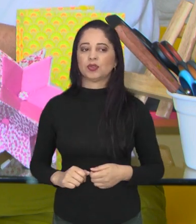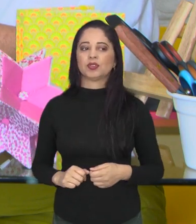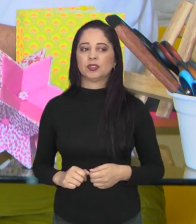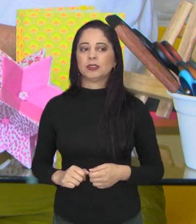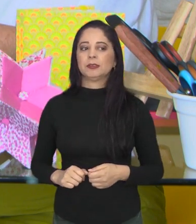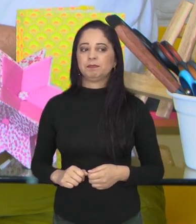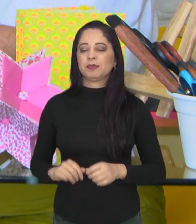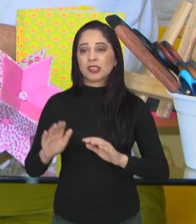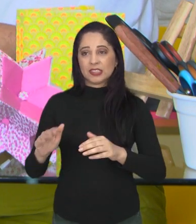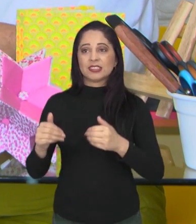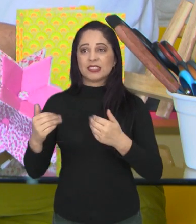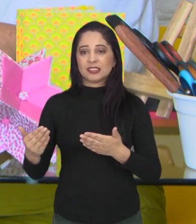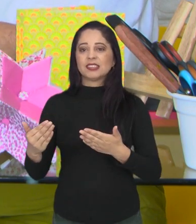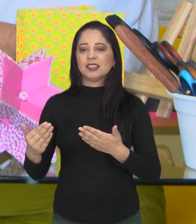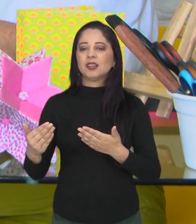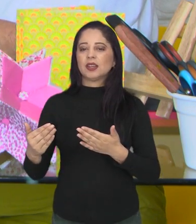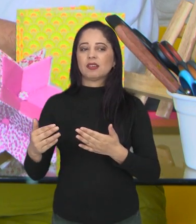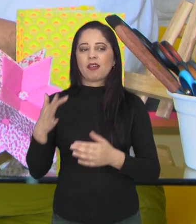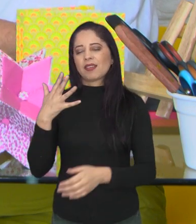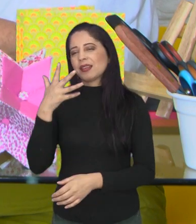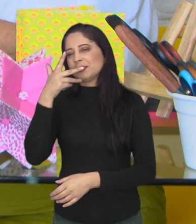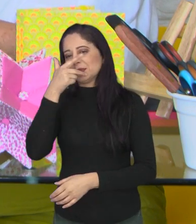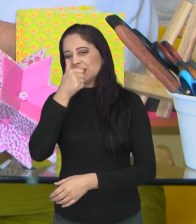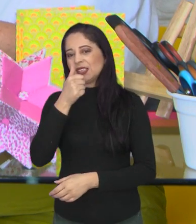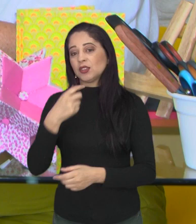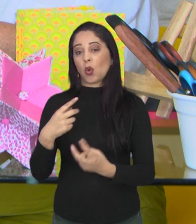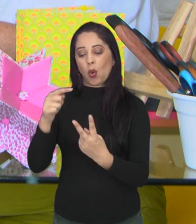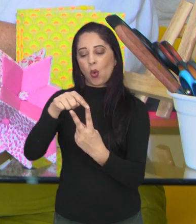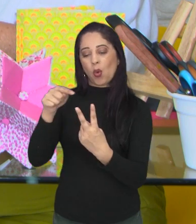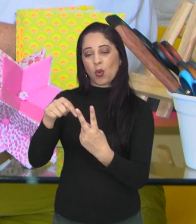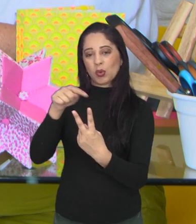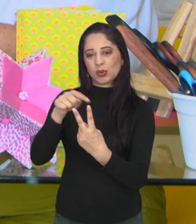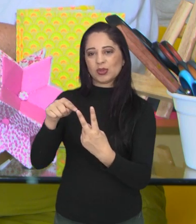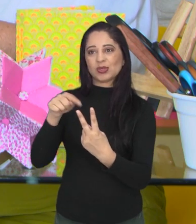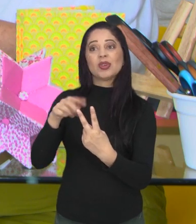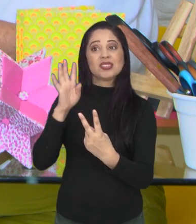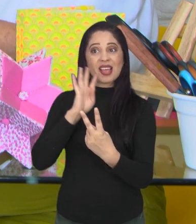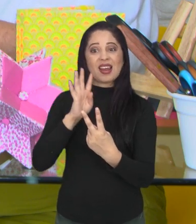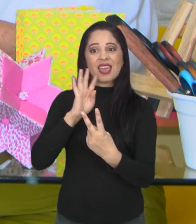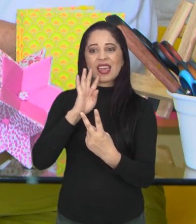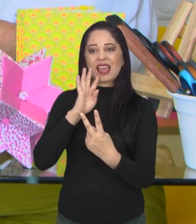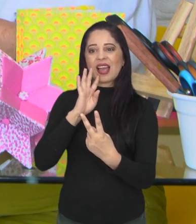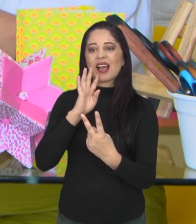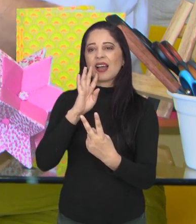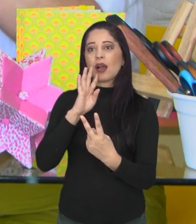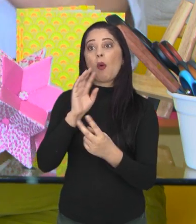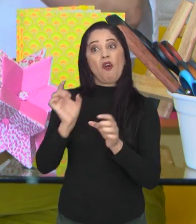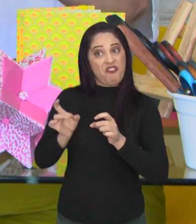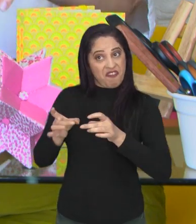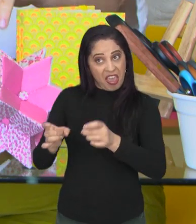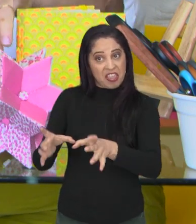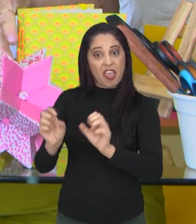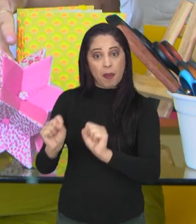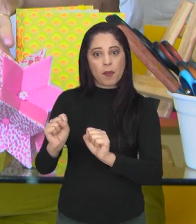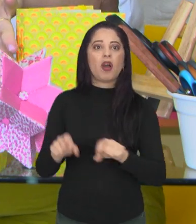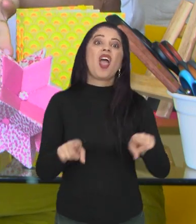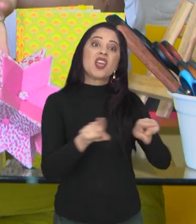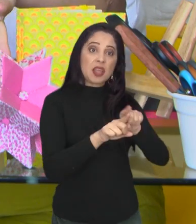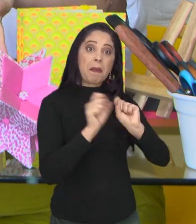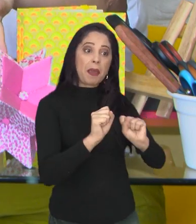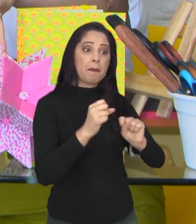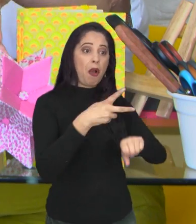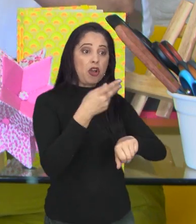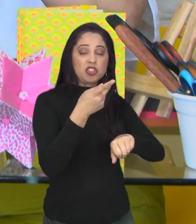aí ele fica essa essa produção aqui de um kitzinho que é bacana para comercializar né e